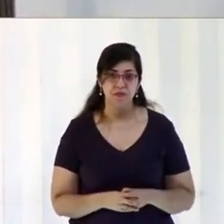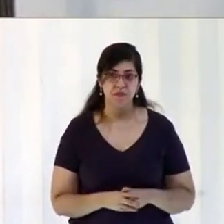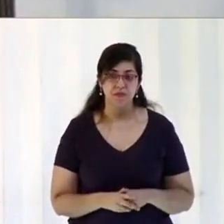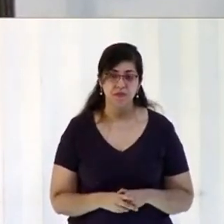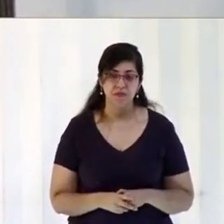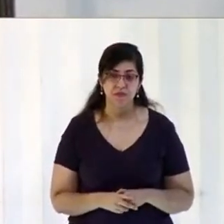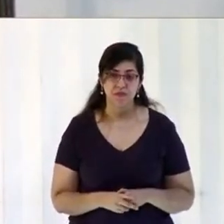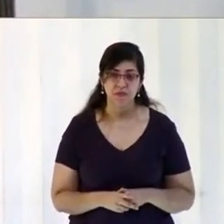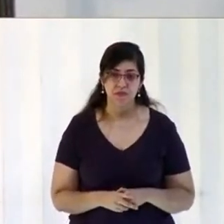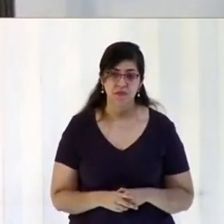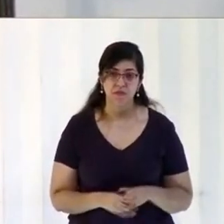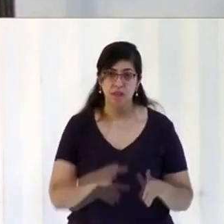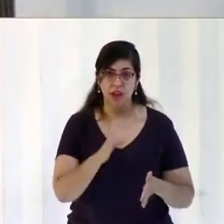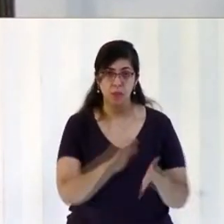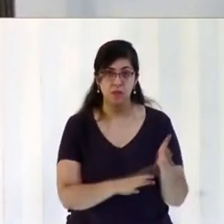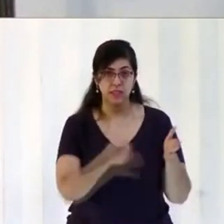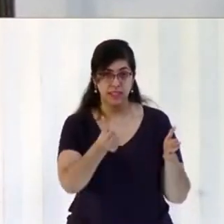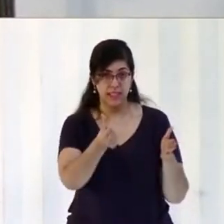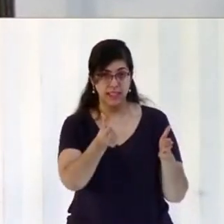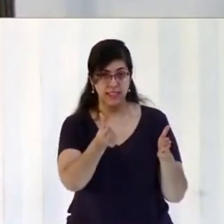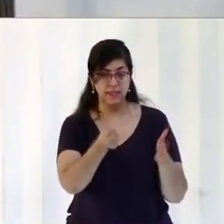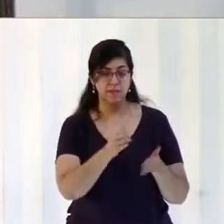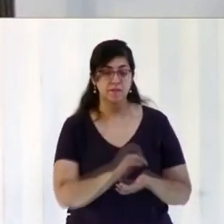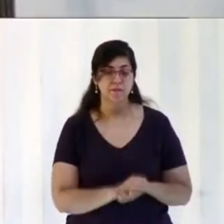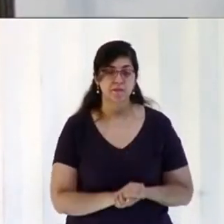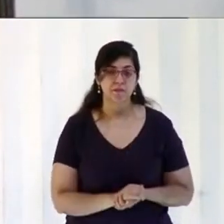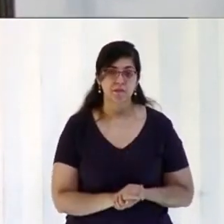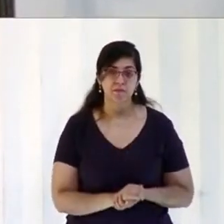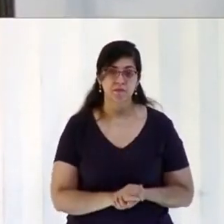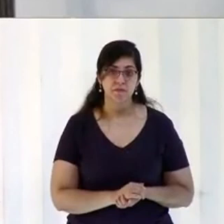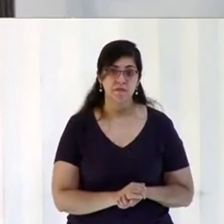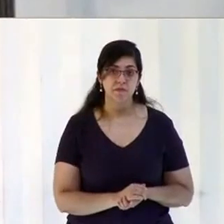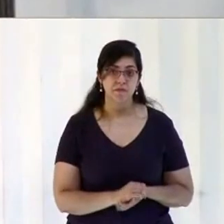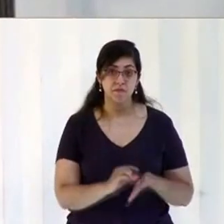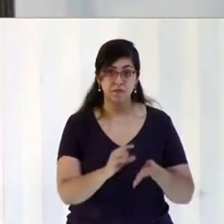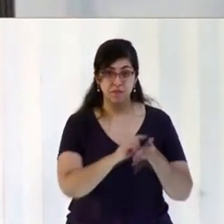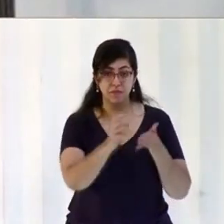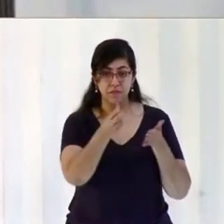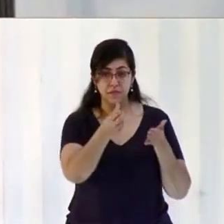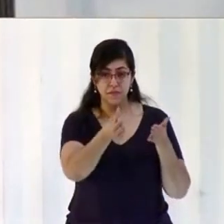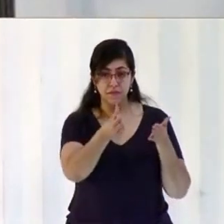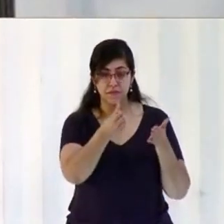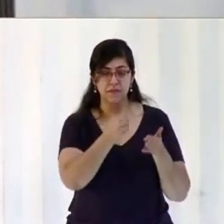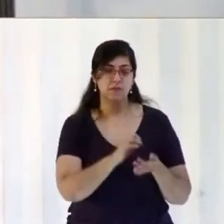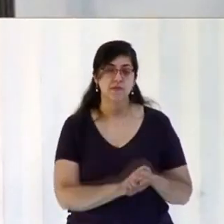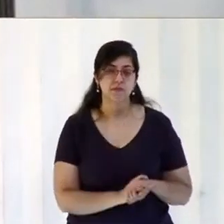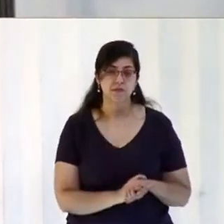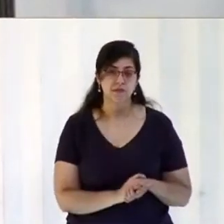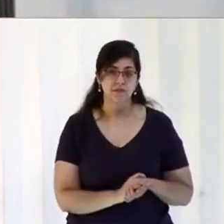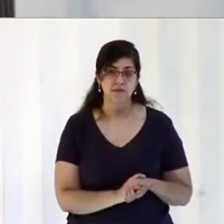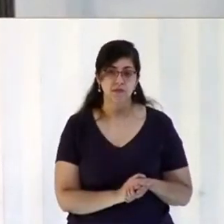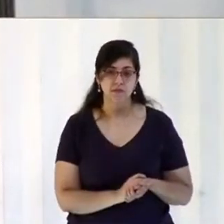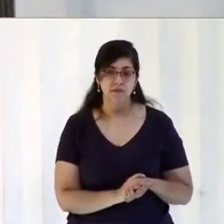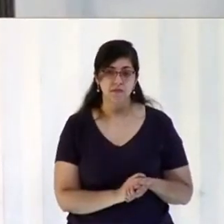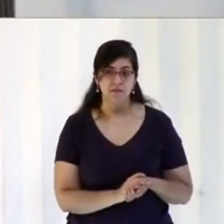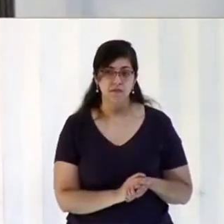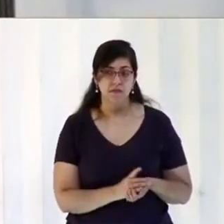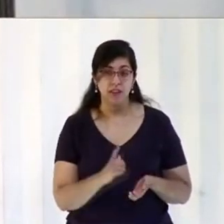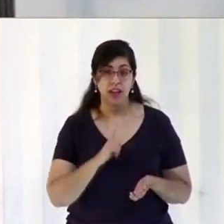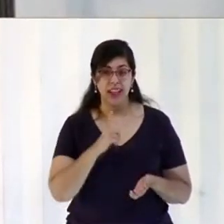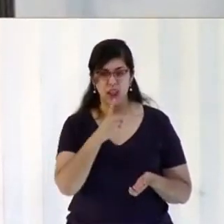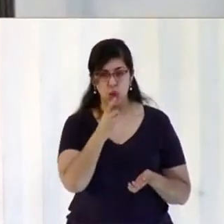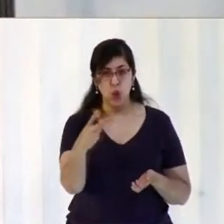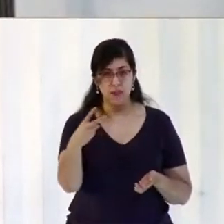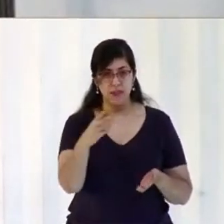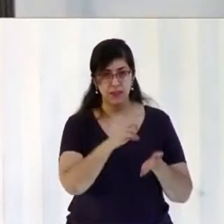capítulo 6, dos versículos 6 em diante, novamente temos no versículo 12, naqueles